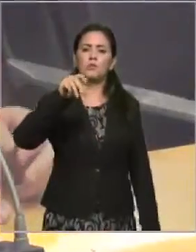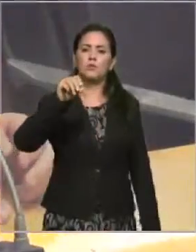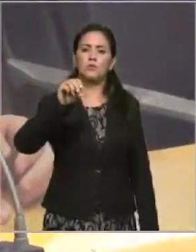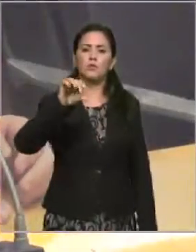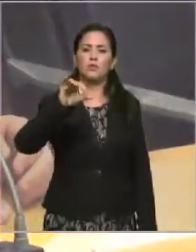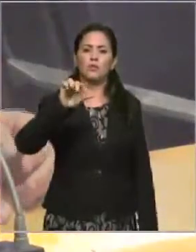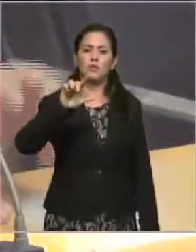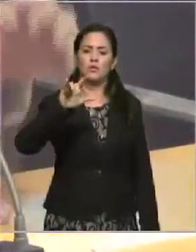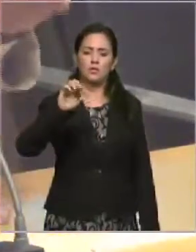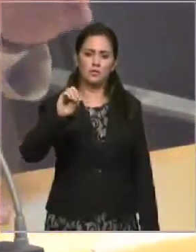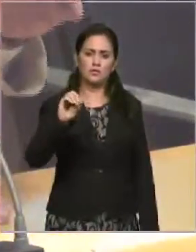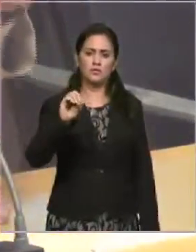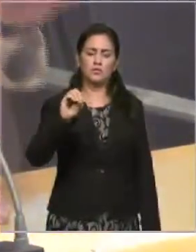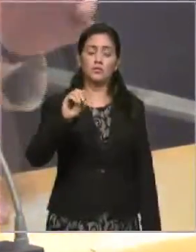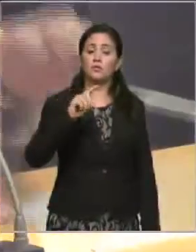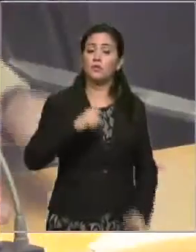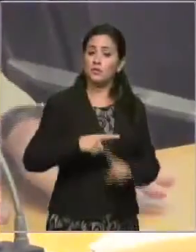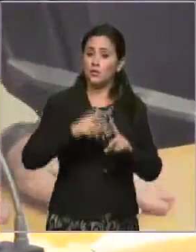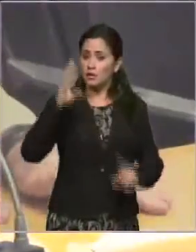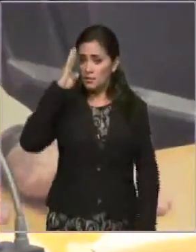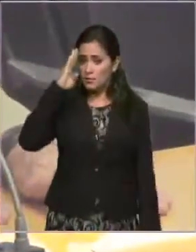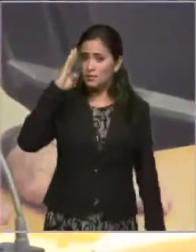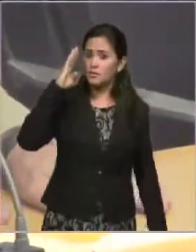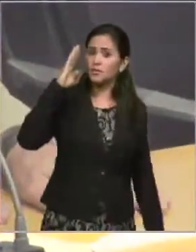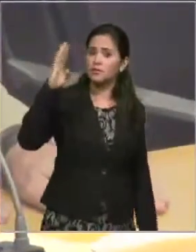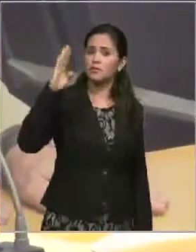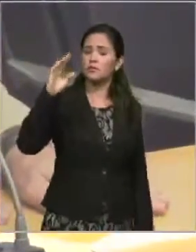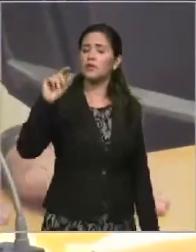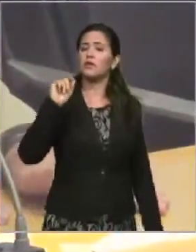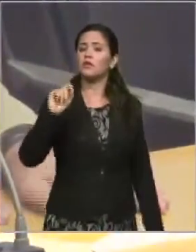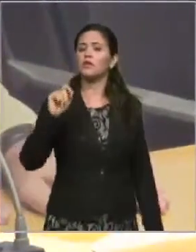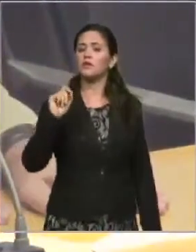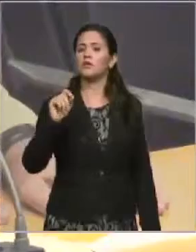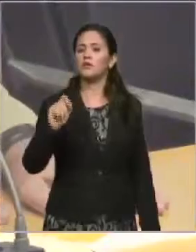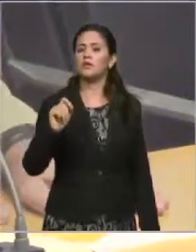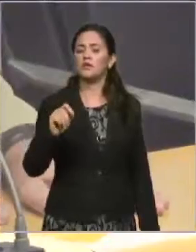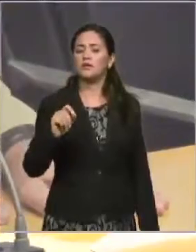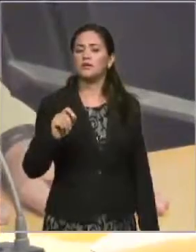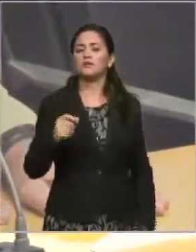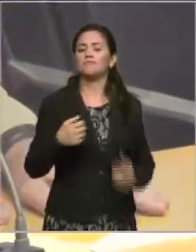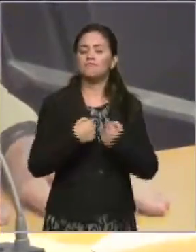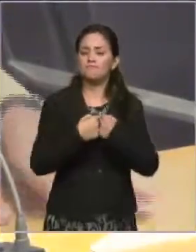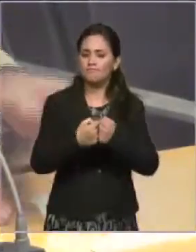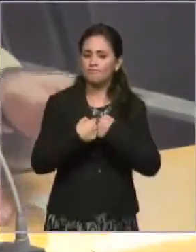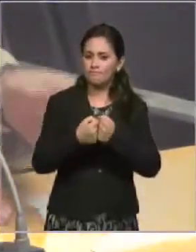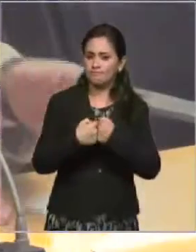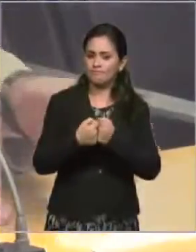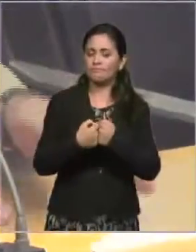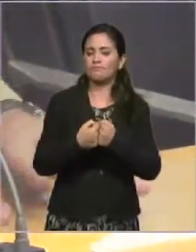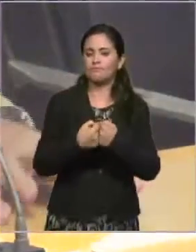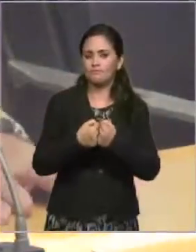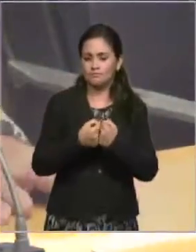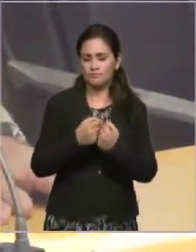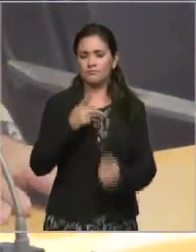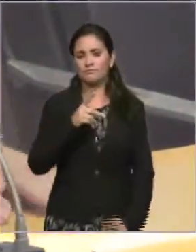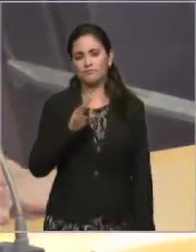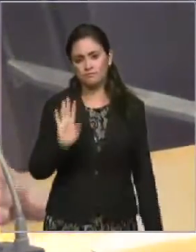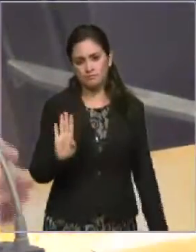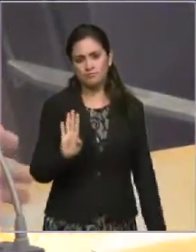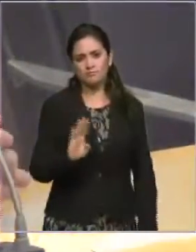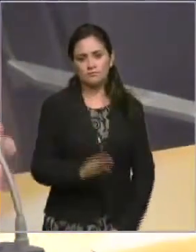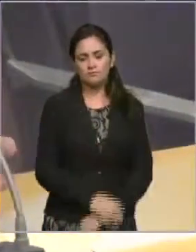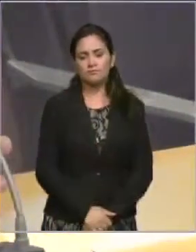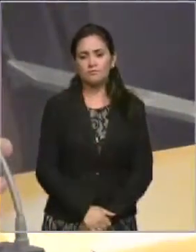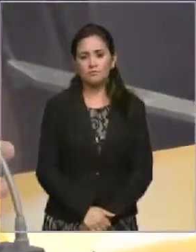principalmente na questão do transporte coletivo. O governador e o prefeito